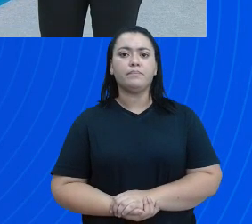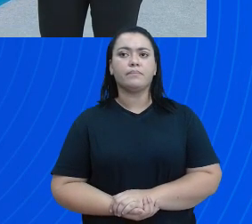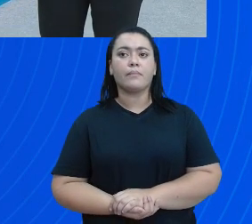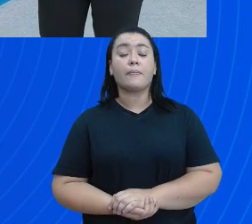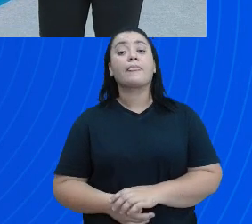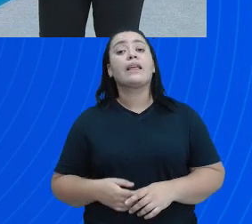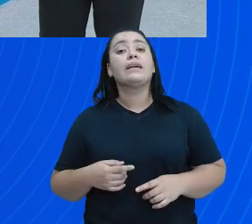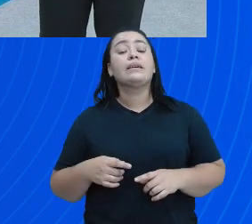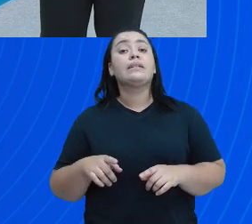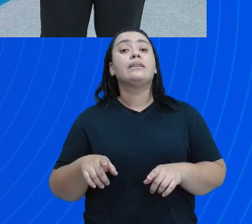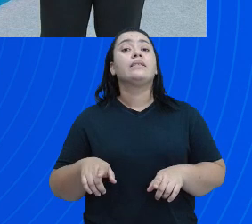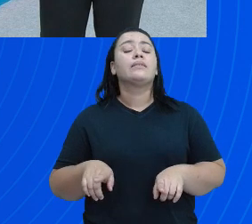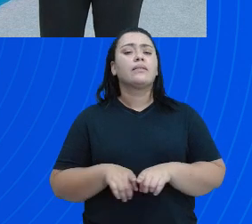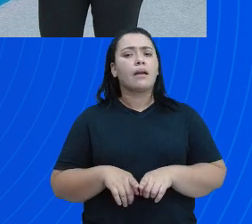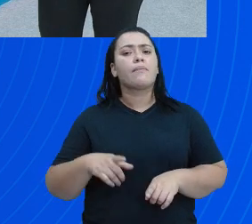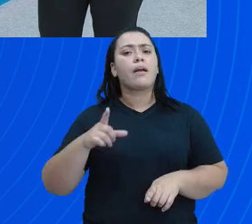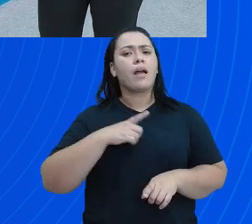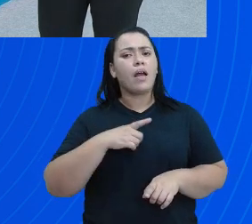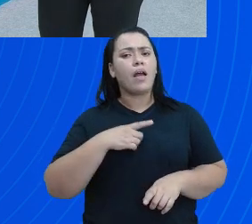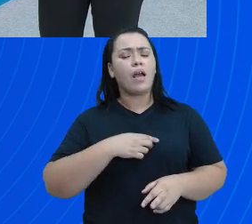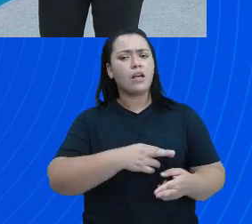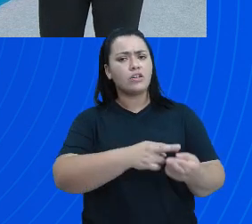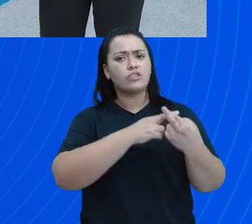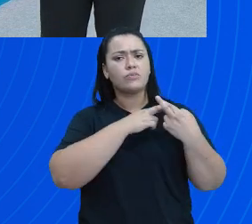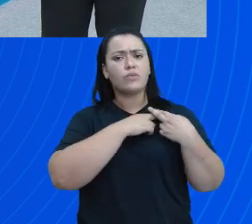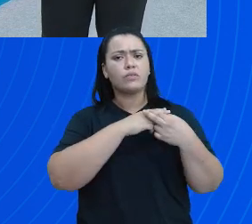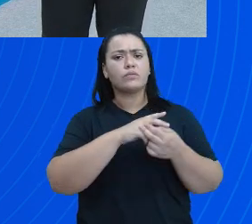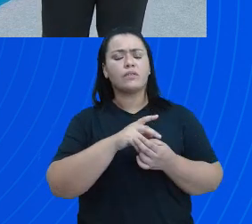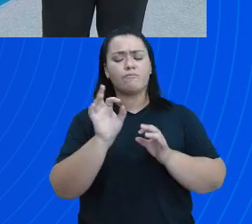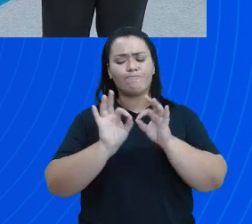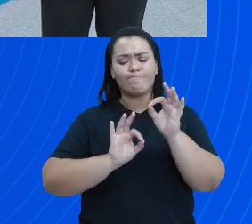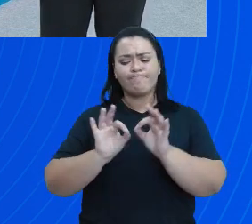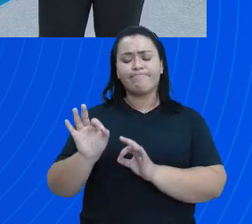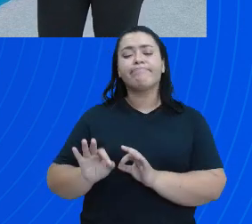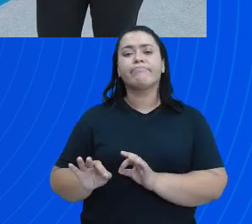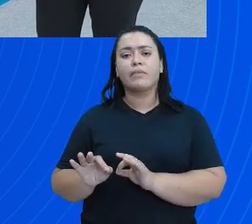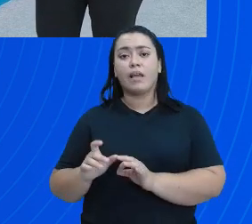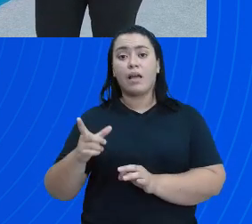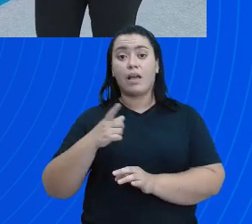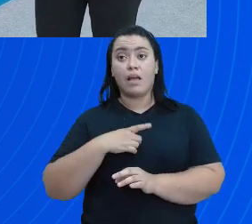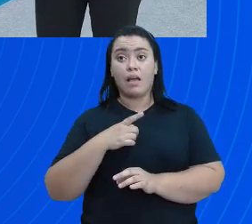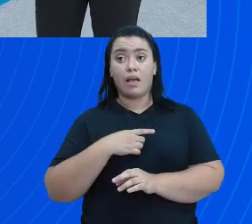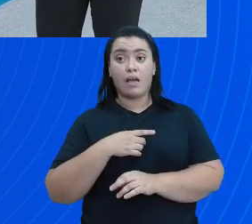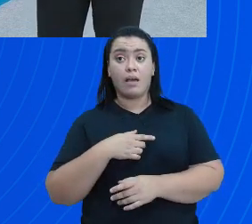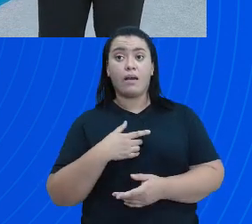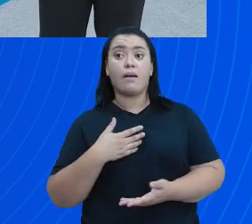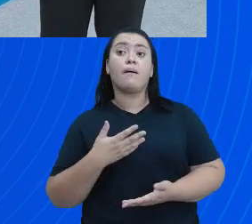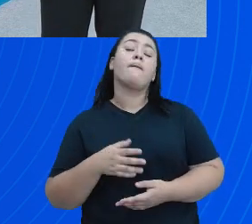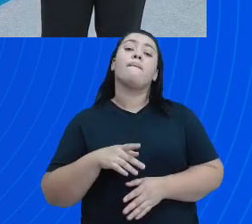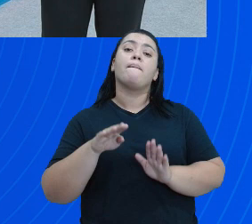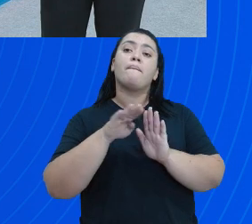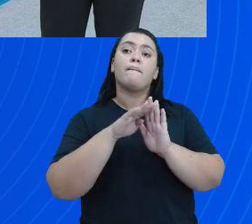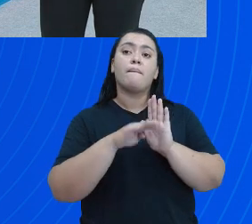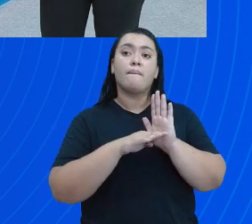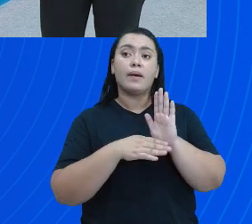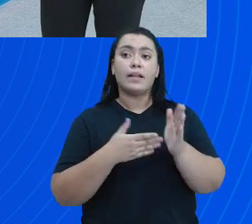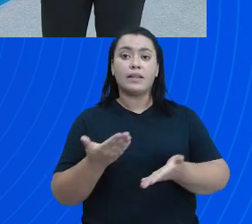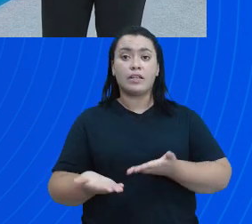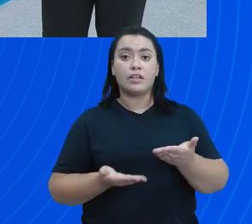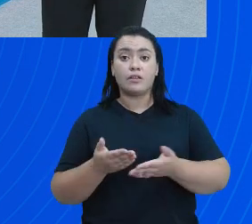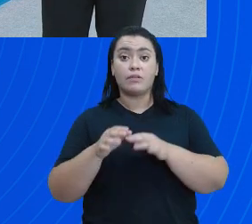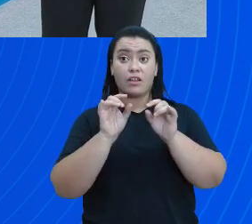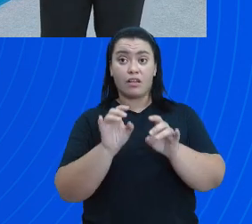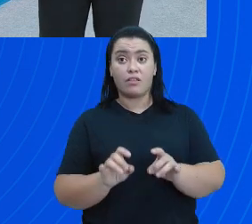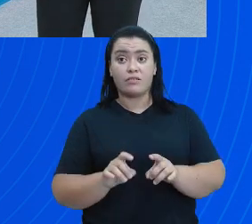Ele também é responsável em elaborar e executar o Plano de Atendimento Educacional Especializado,